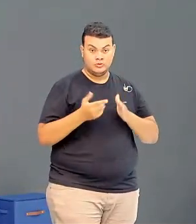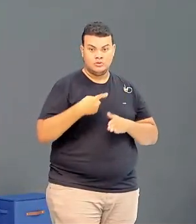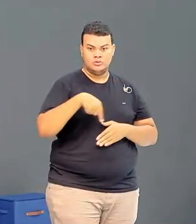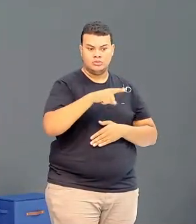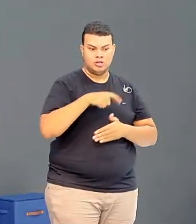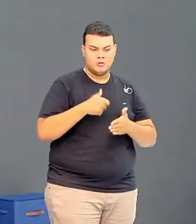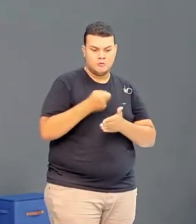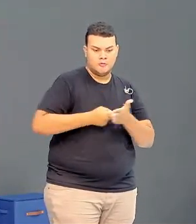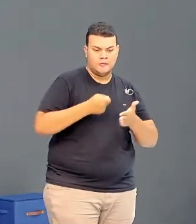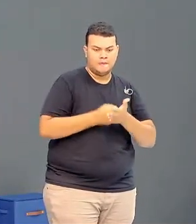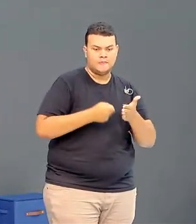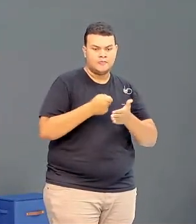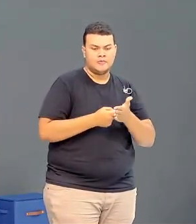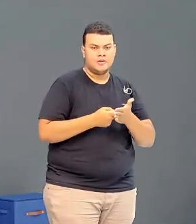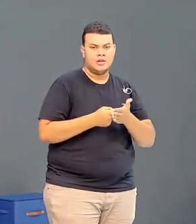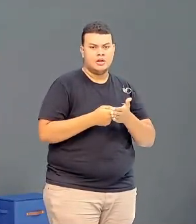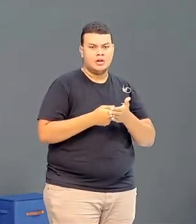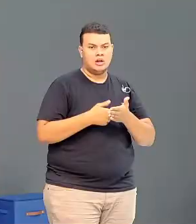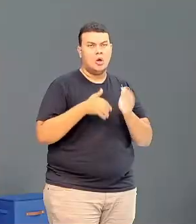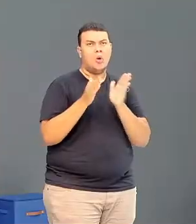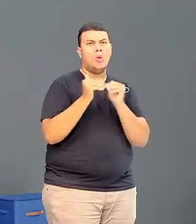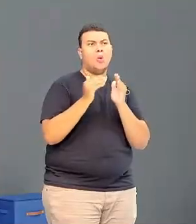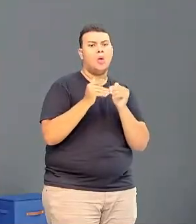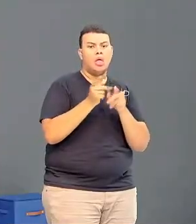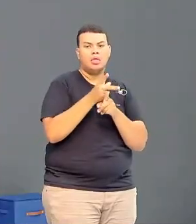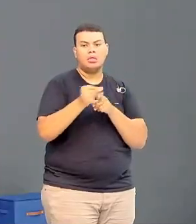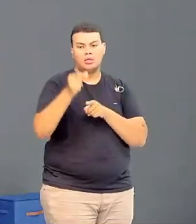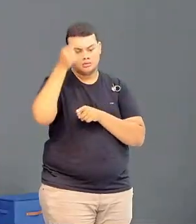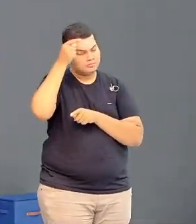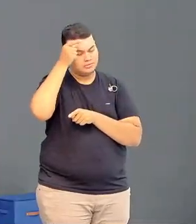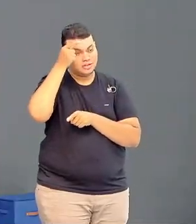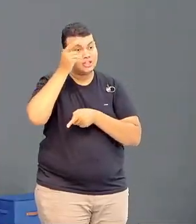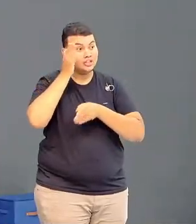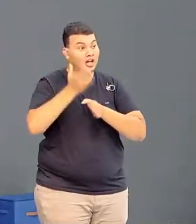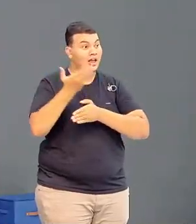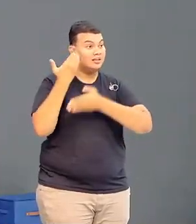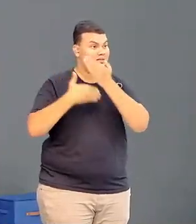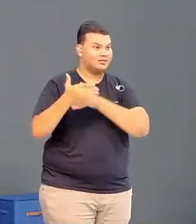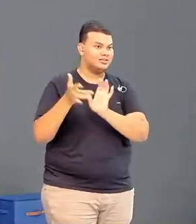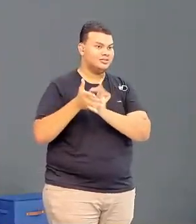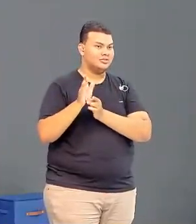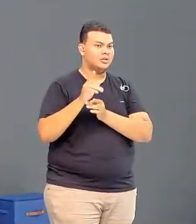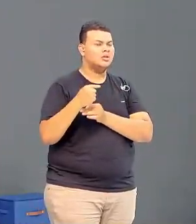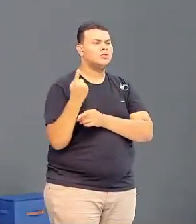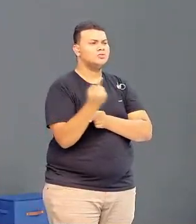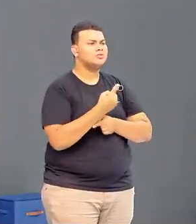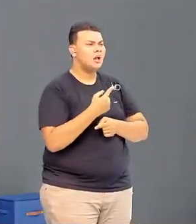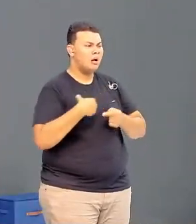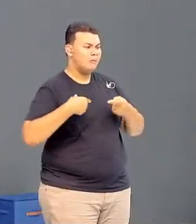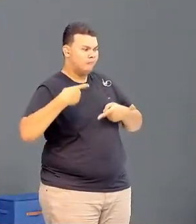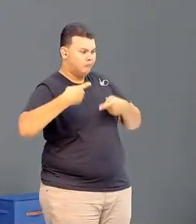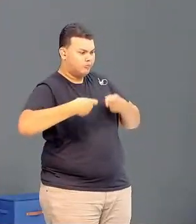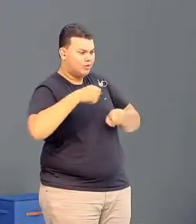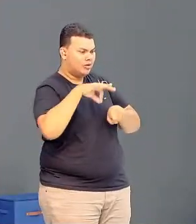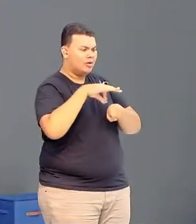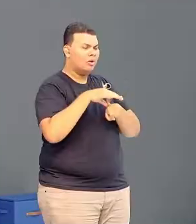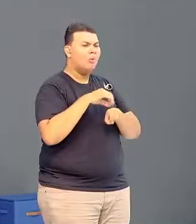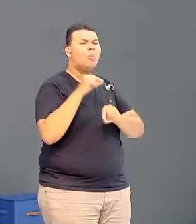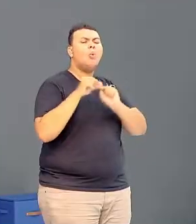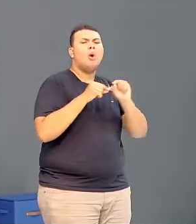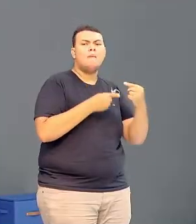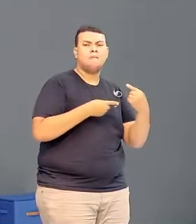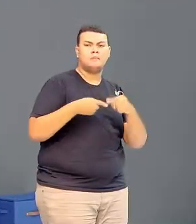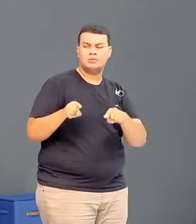e batalha espiritual não é pedir para o Senhor derrotar o inimigo, ele já foi derrotado. E a nossa luta, pastor, e batalha espiritual é para derrotar o quê?